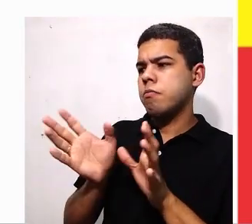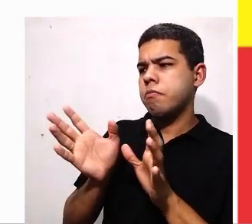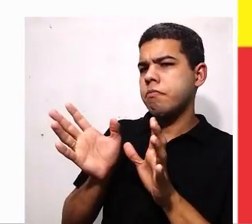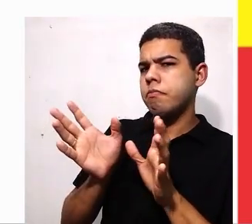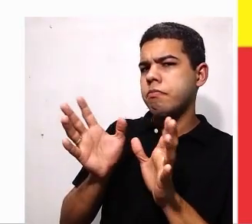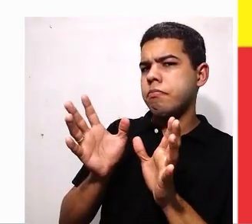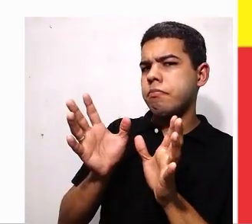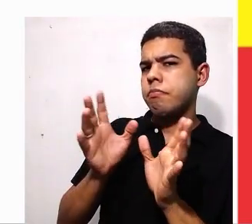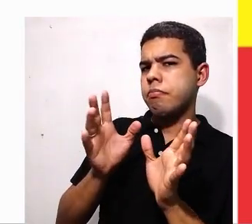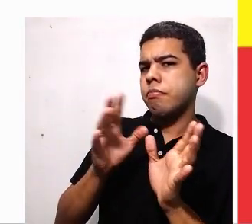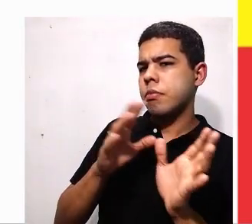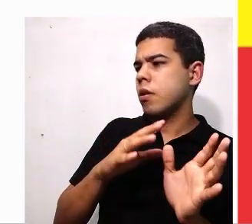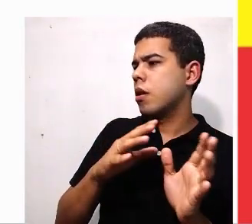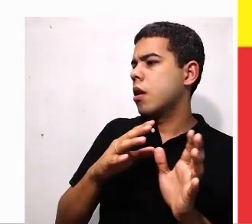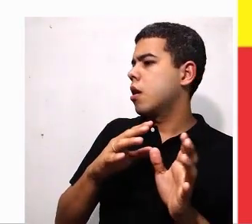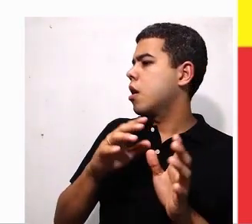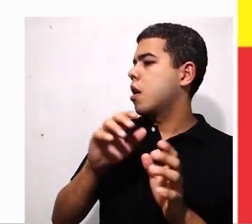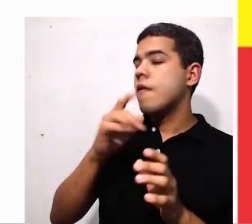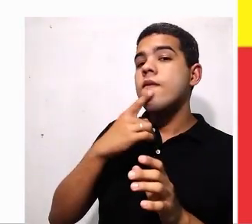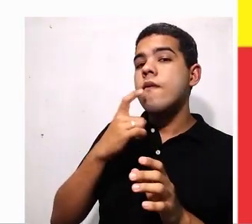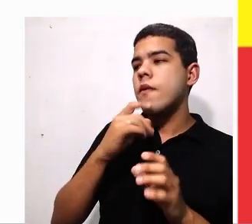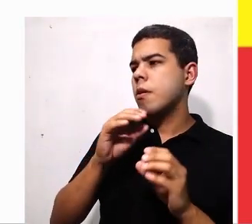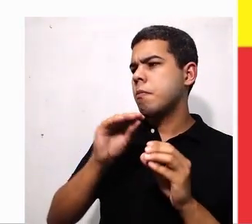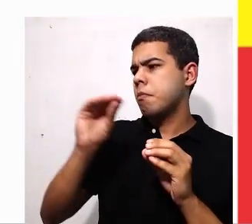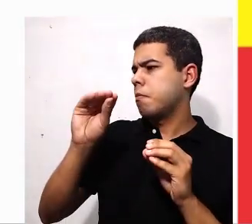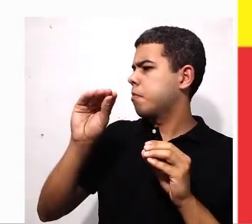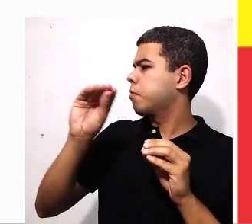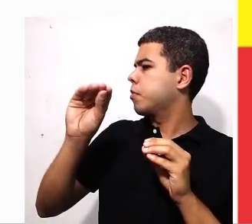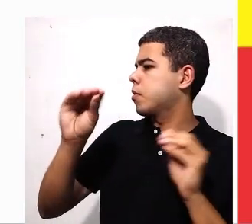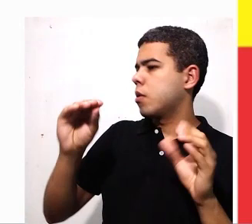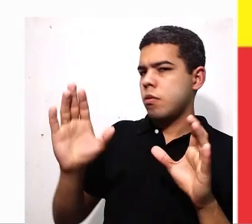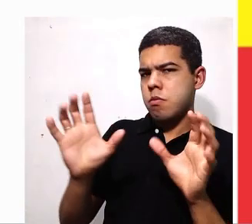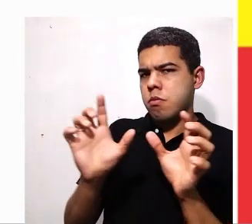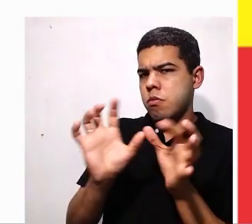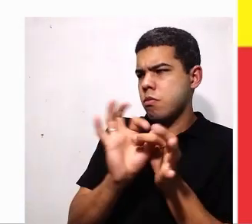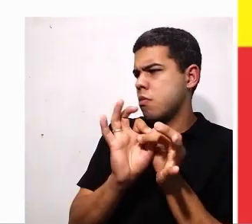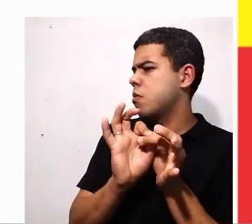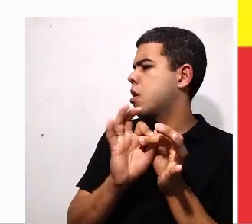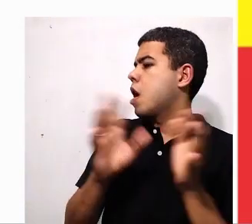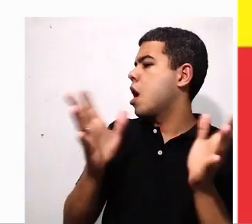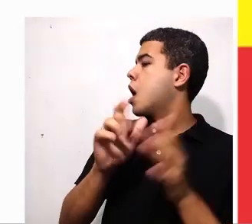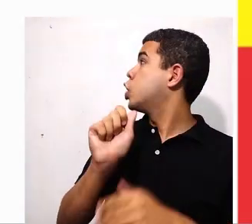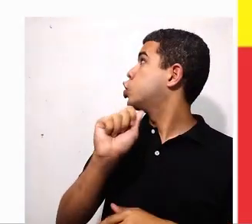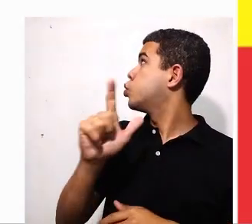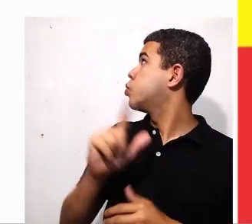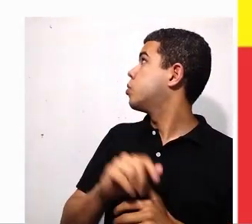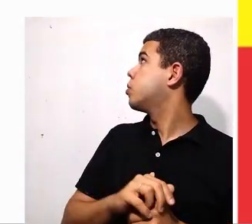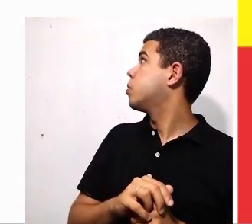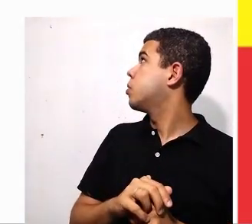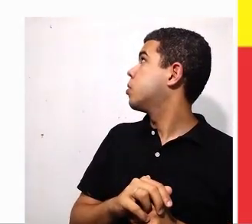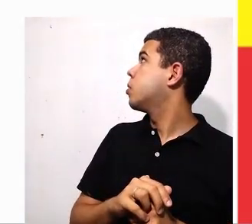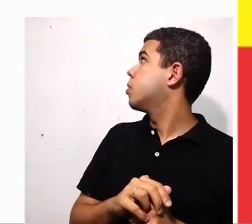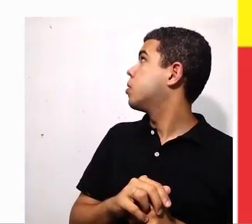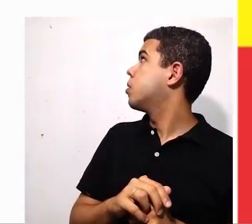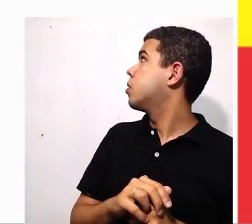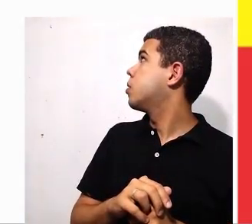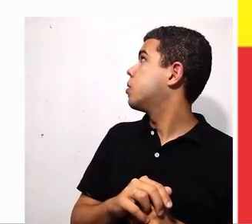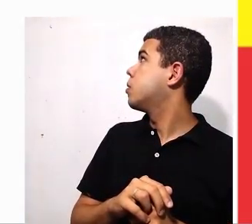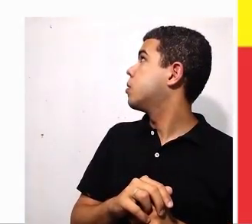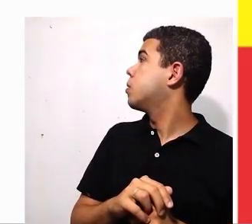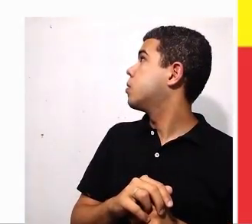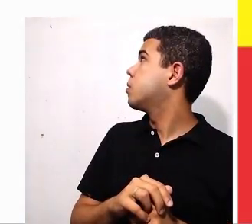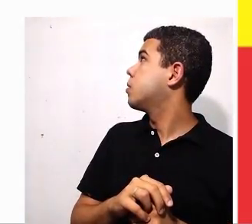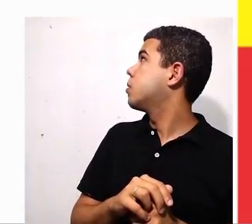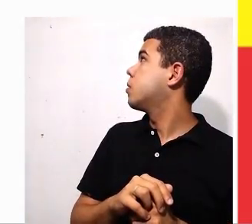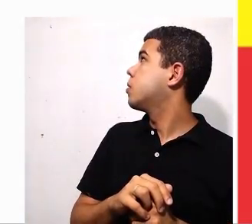ângulo azul está saindo e vai encaixar. Então, veja que formou um ângulo de 180 graus, ó. Ok?